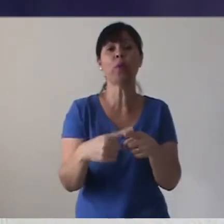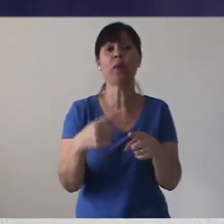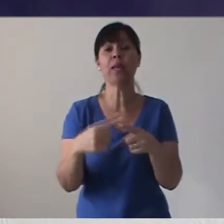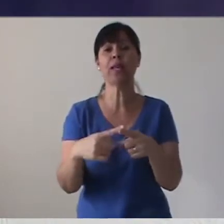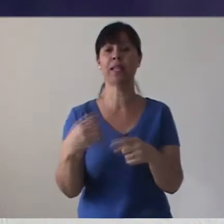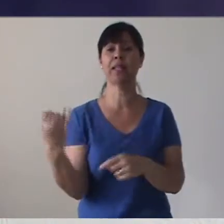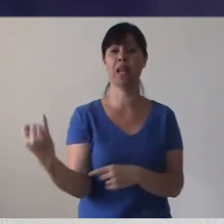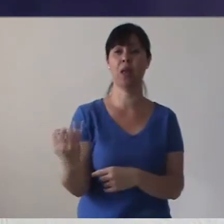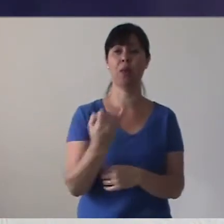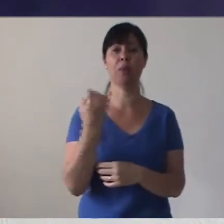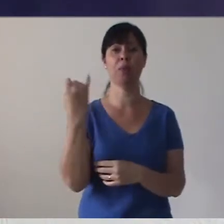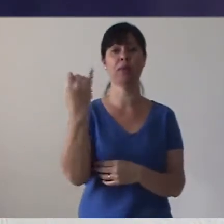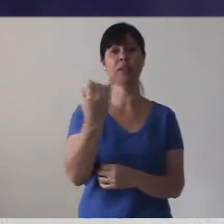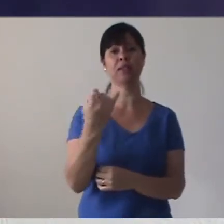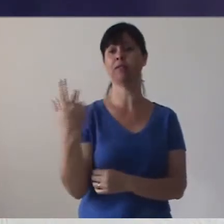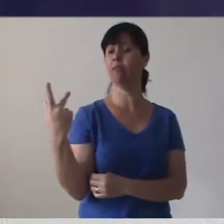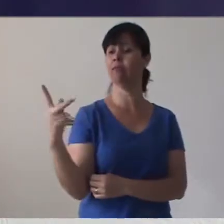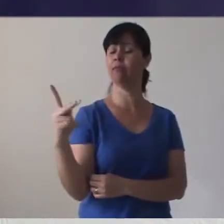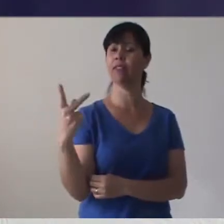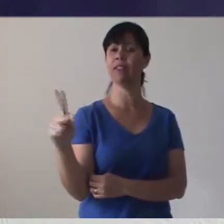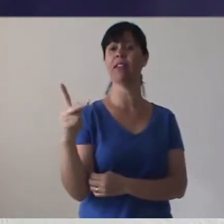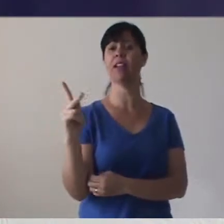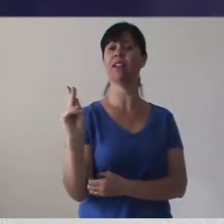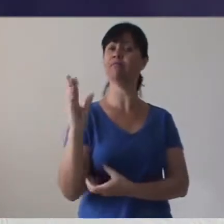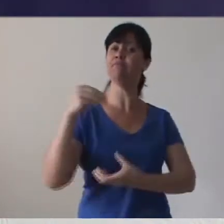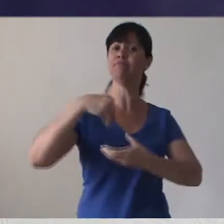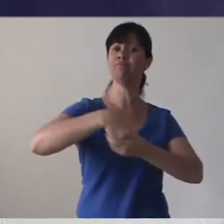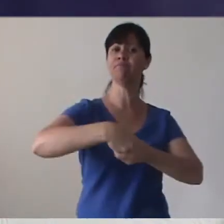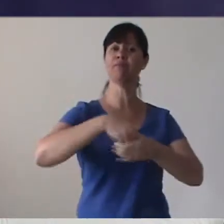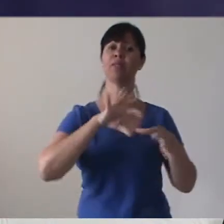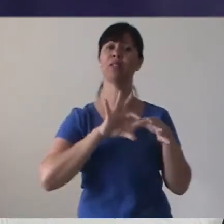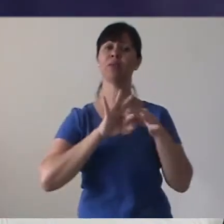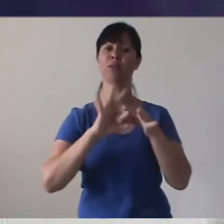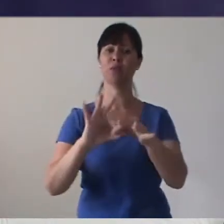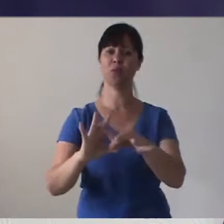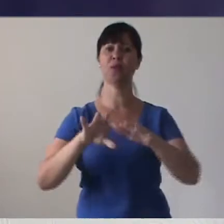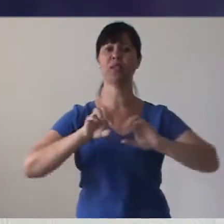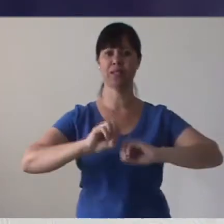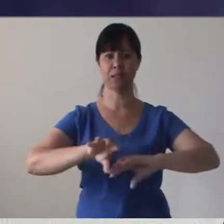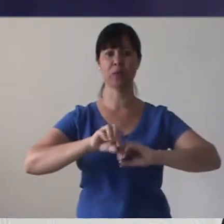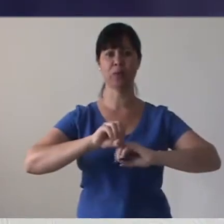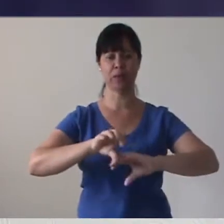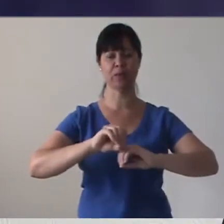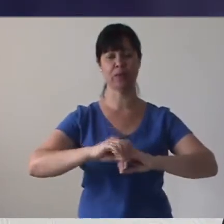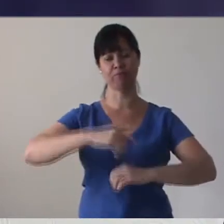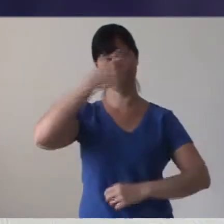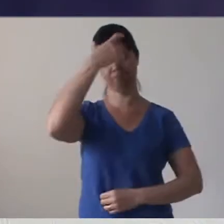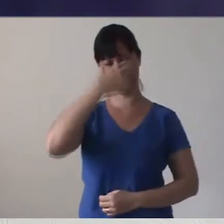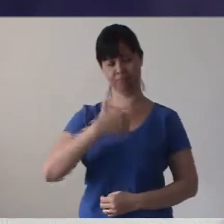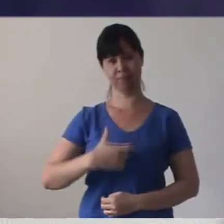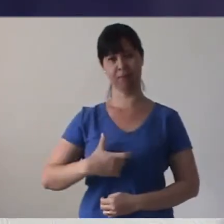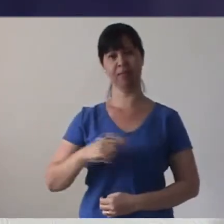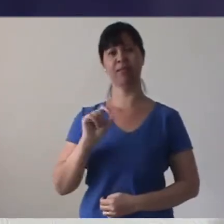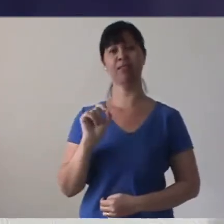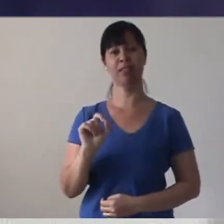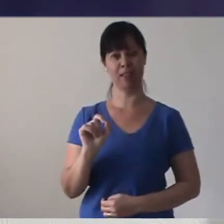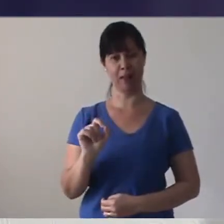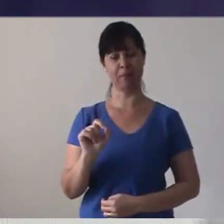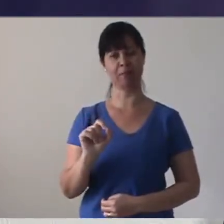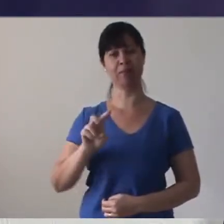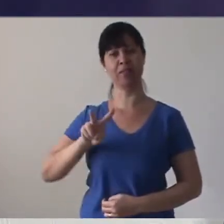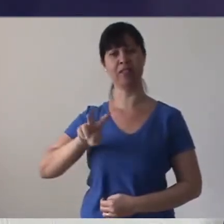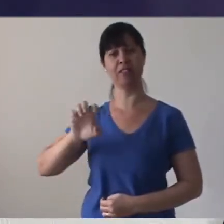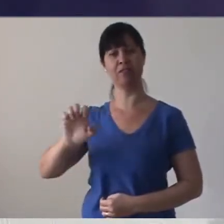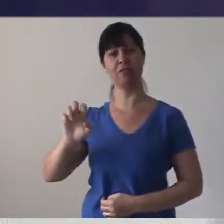importância deles dentro do contexto educacional. Eu vou me apresentar rapidinho. Eu